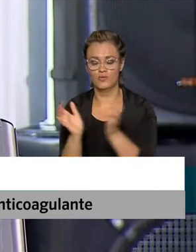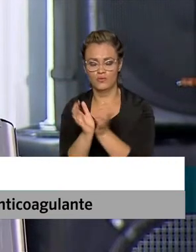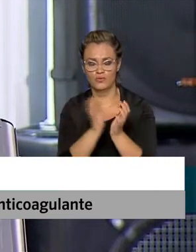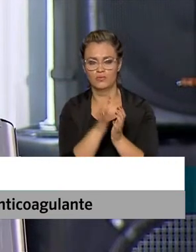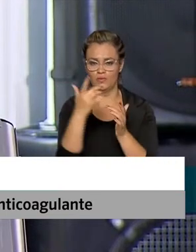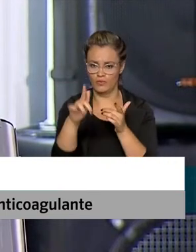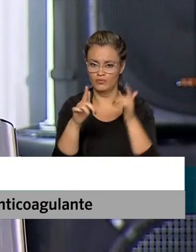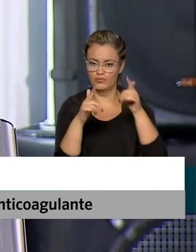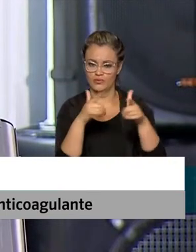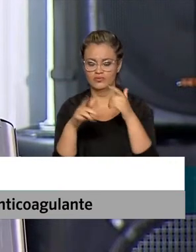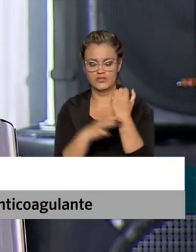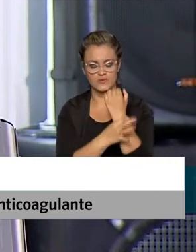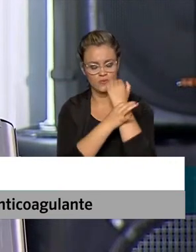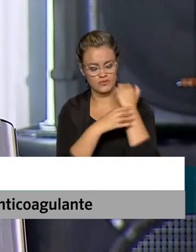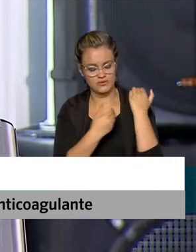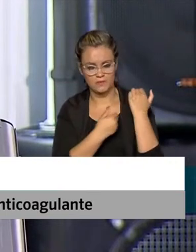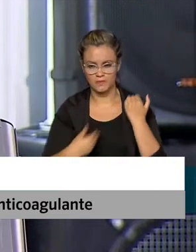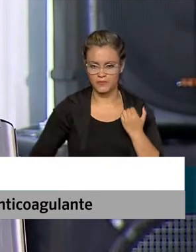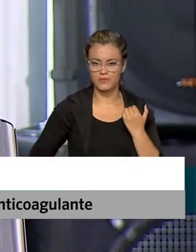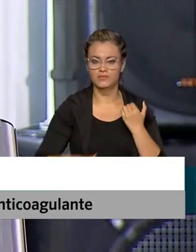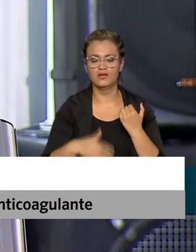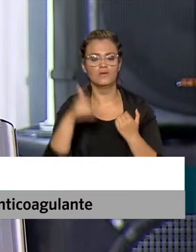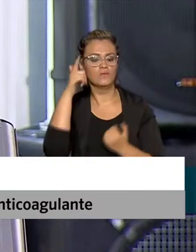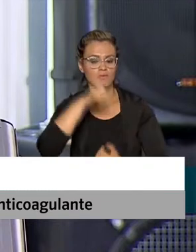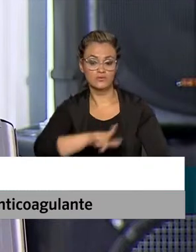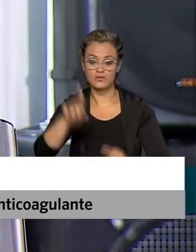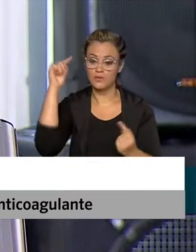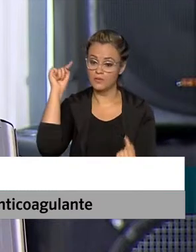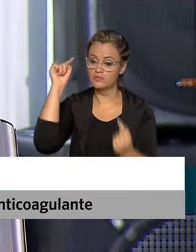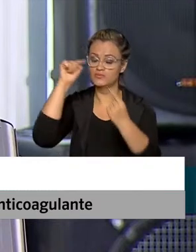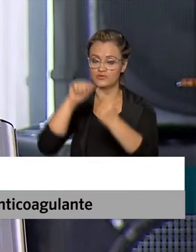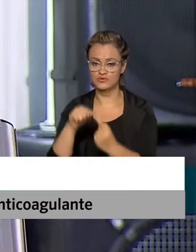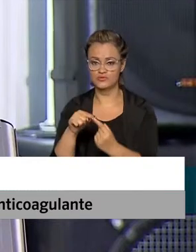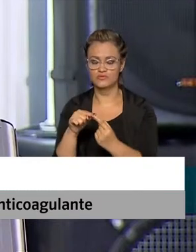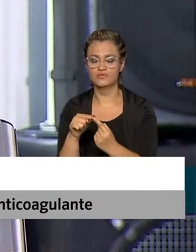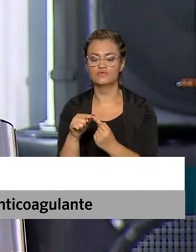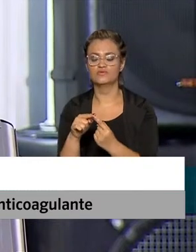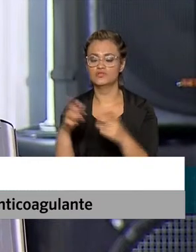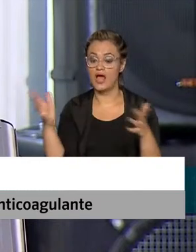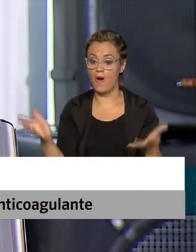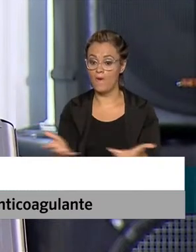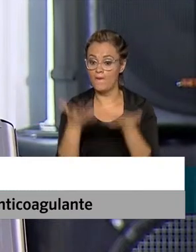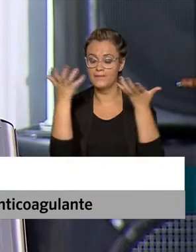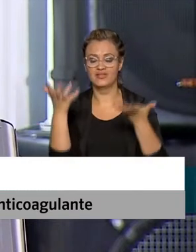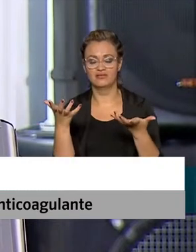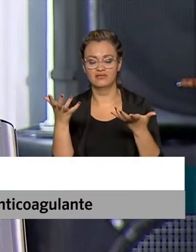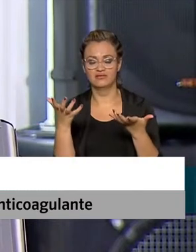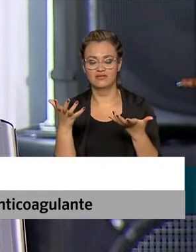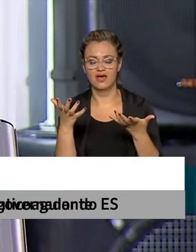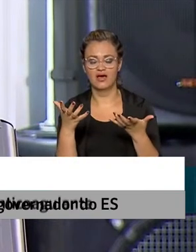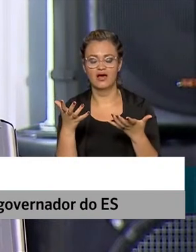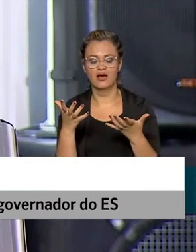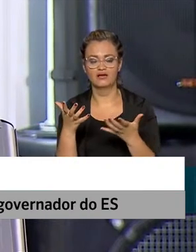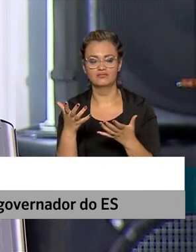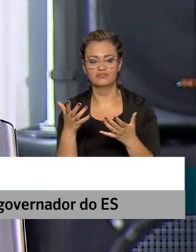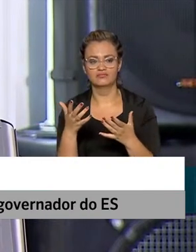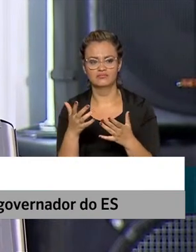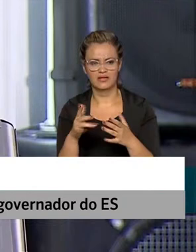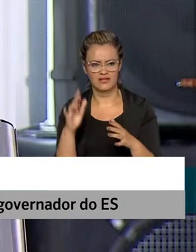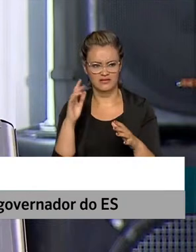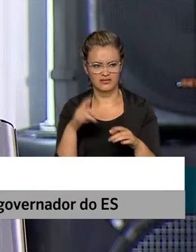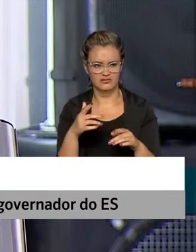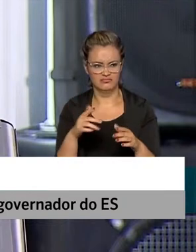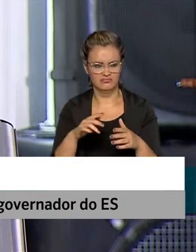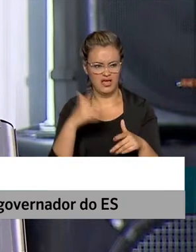ambientais e de segurança pública, atingiram os objetivos de aumentar a efetividade no combate aos